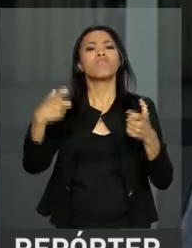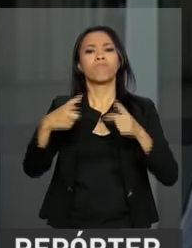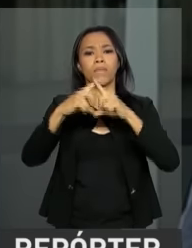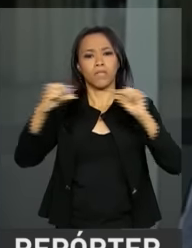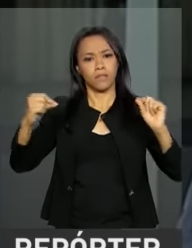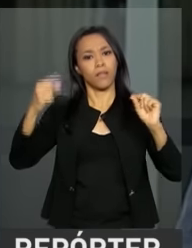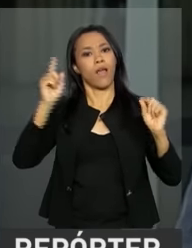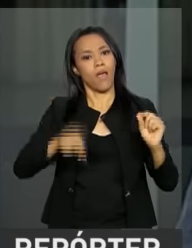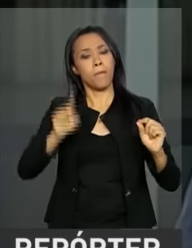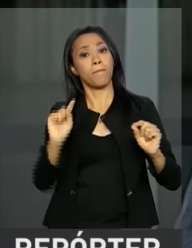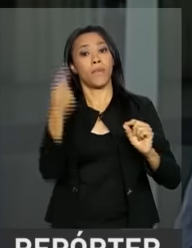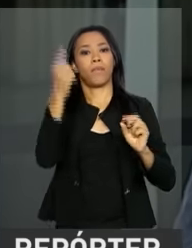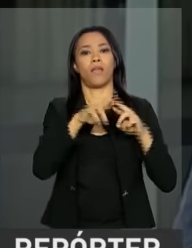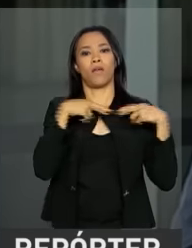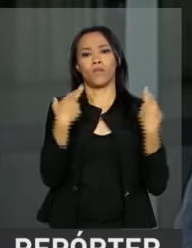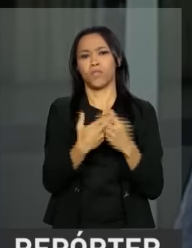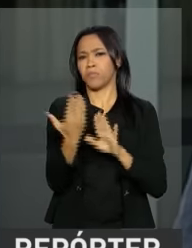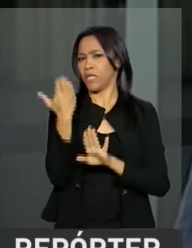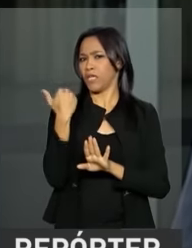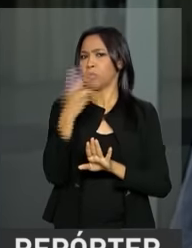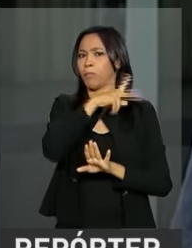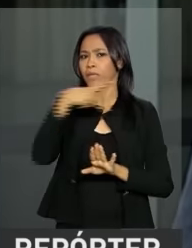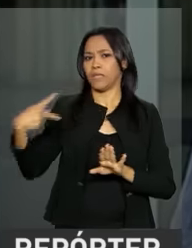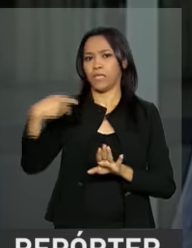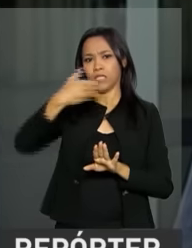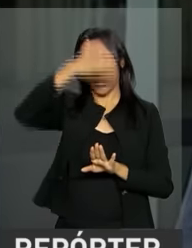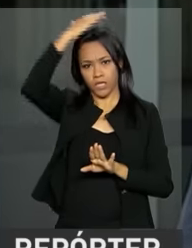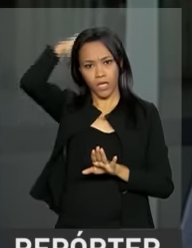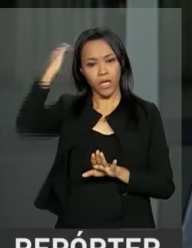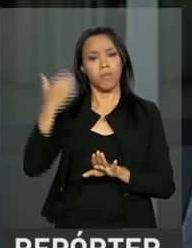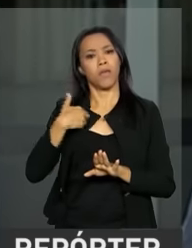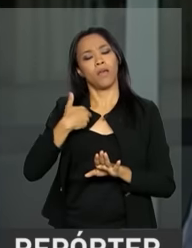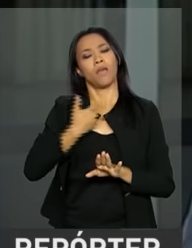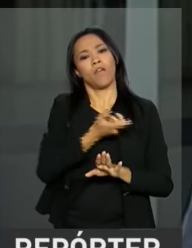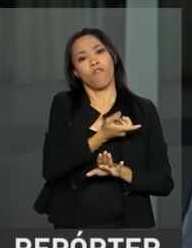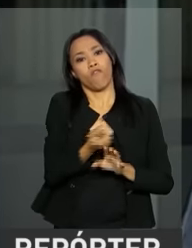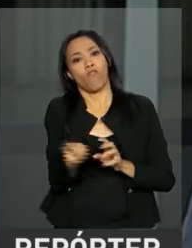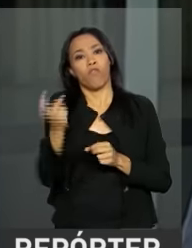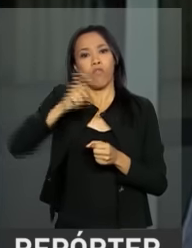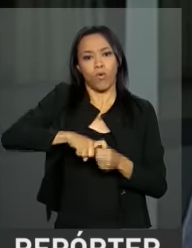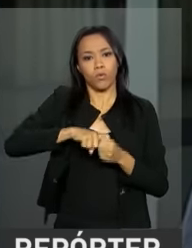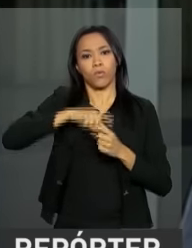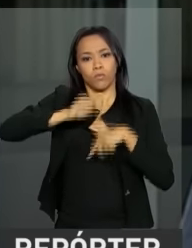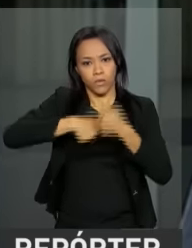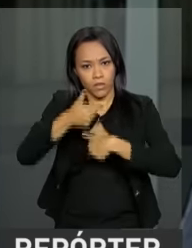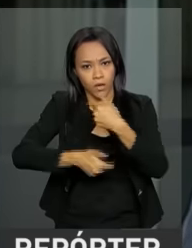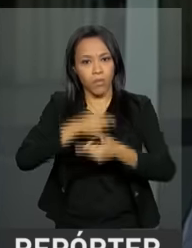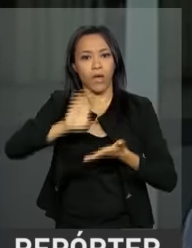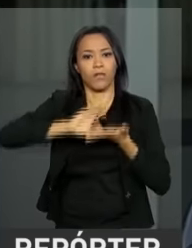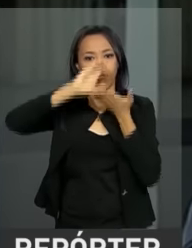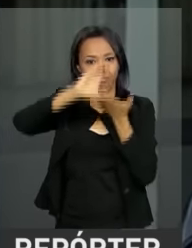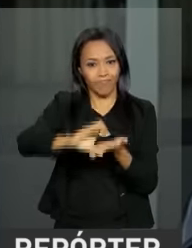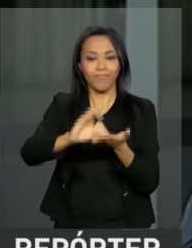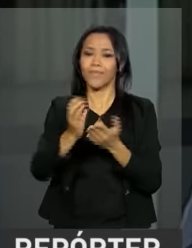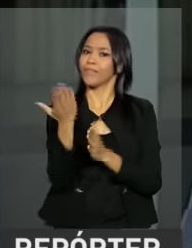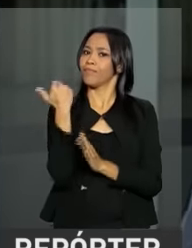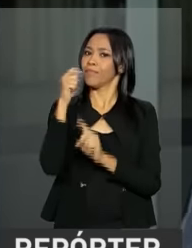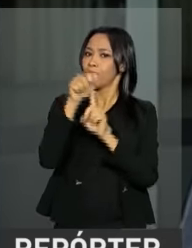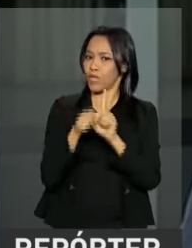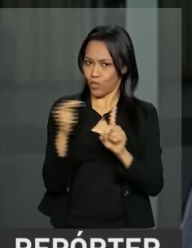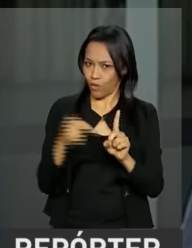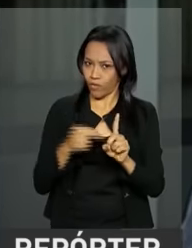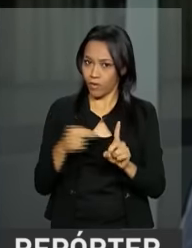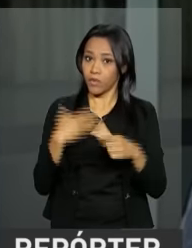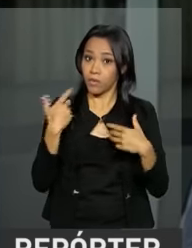essa é a primeira rodada de reuniões desde que o presidente Michel Temer reativou o conselhão em novembro do ano passado tem ainda uma próxima